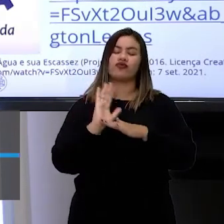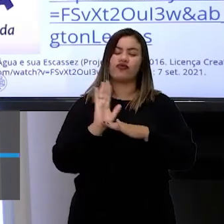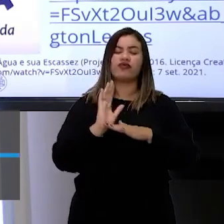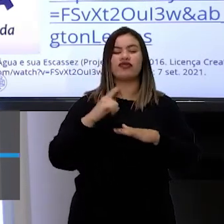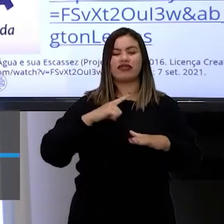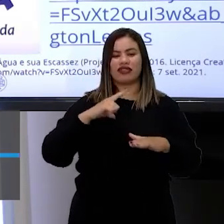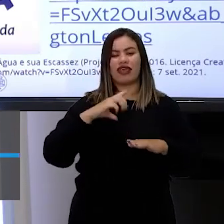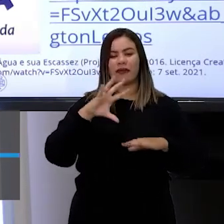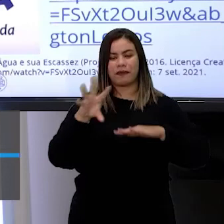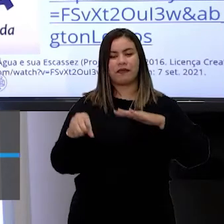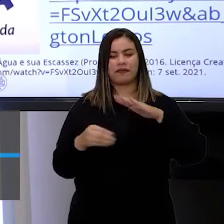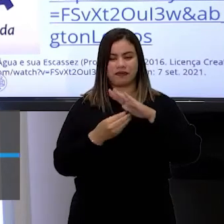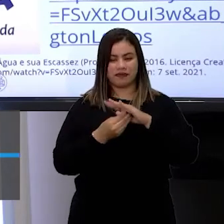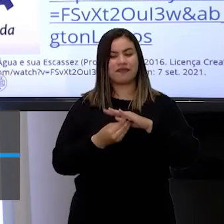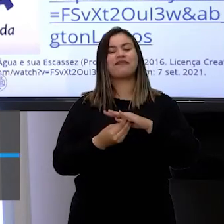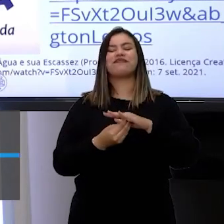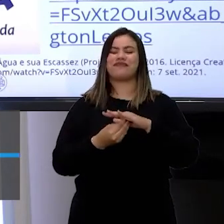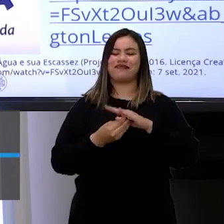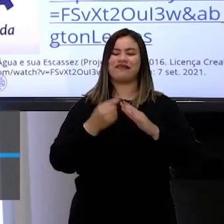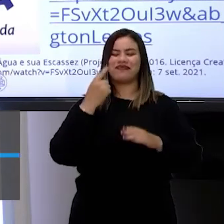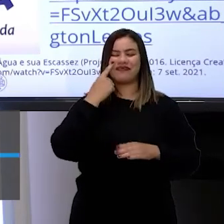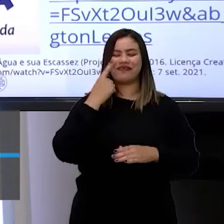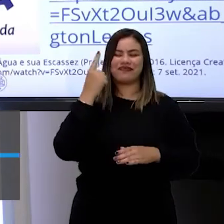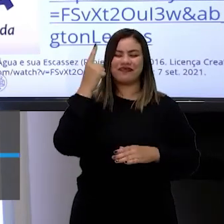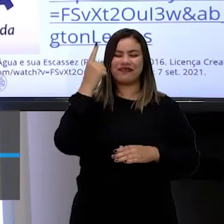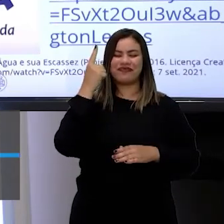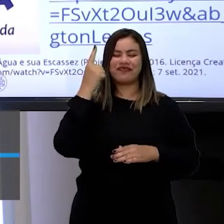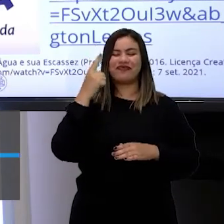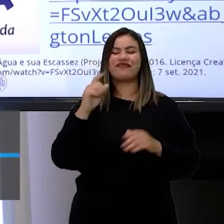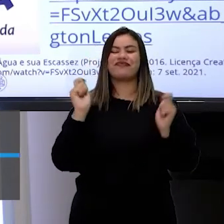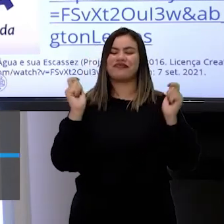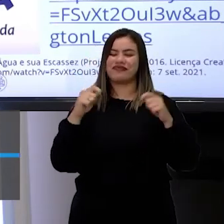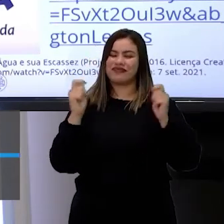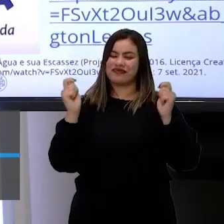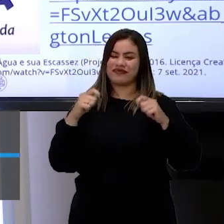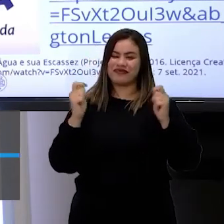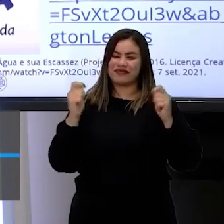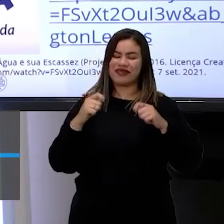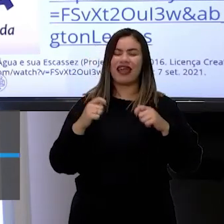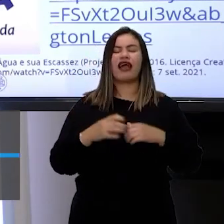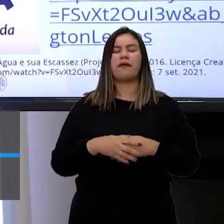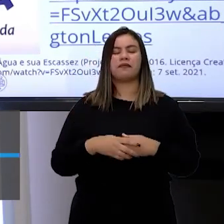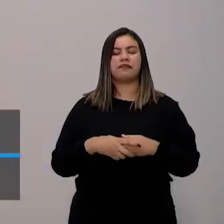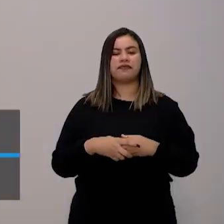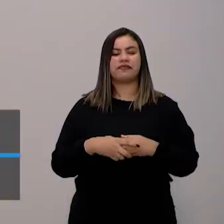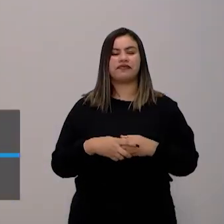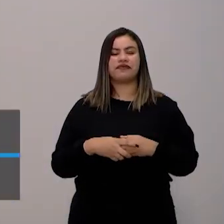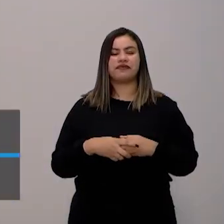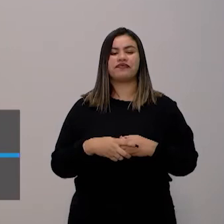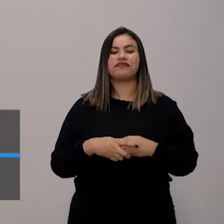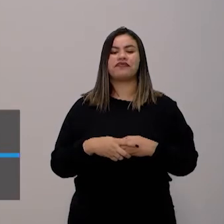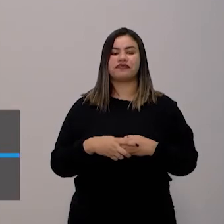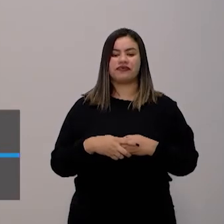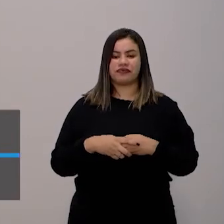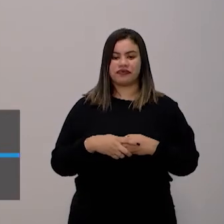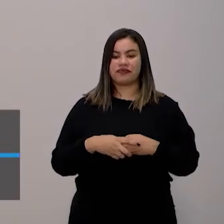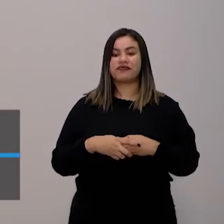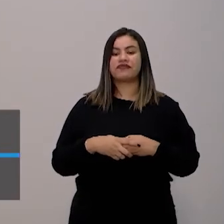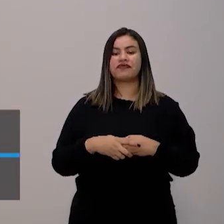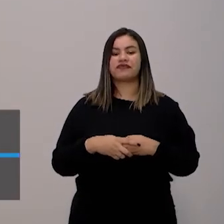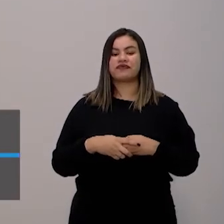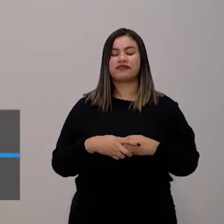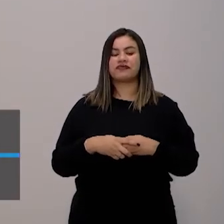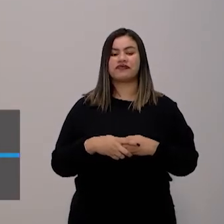coisa, vocês podem acessar, né? Isso. Nosso material, através do repositório também. Tá ali E fazer o algumas link. atividades também, né? Os Exato. alunos e os